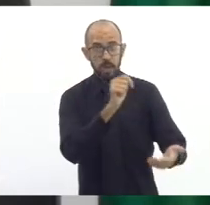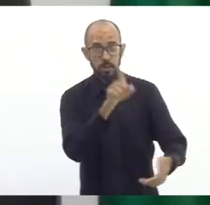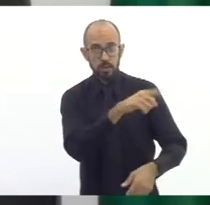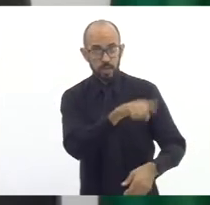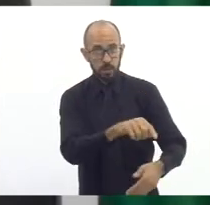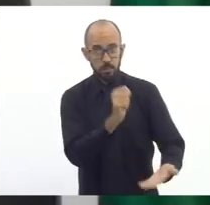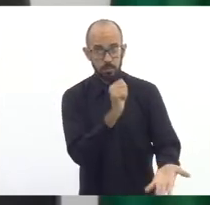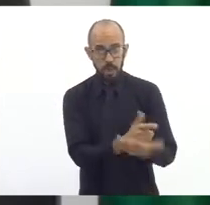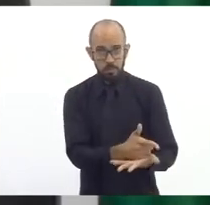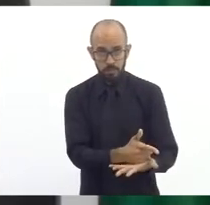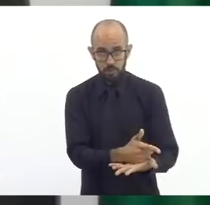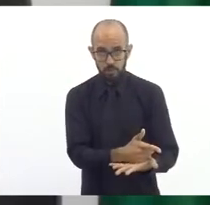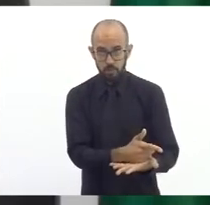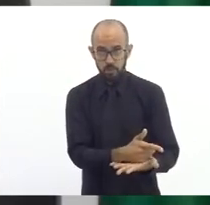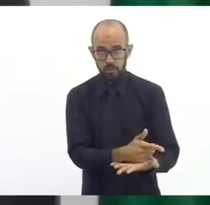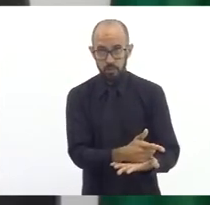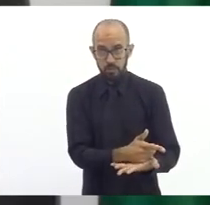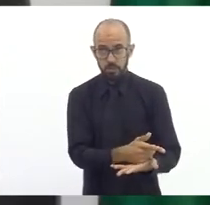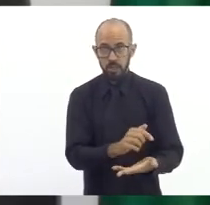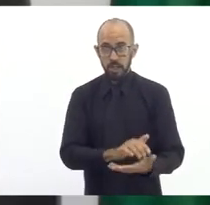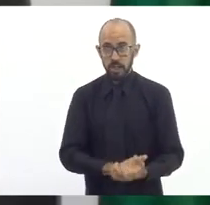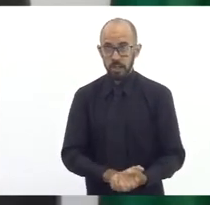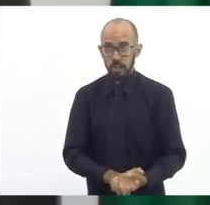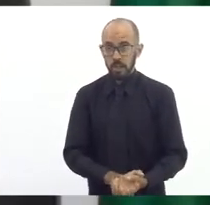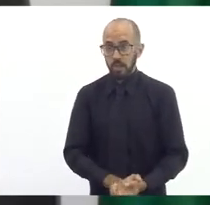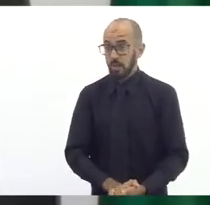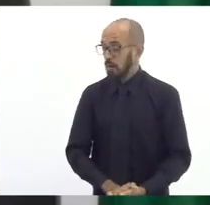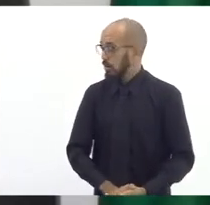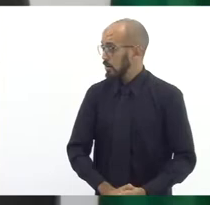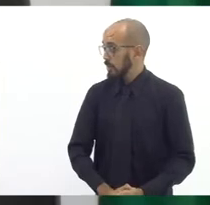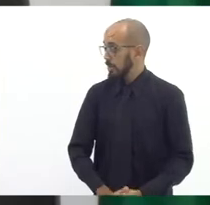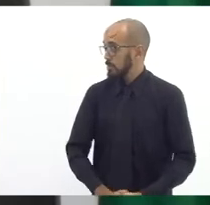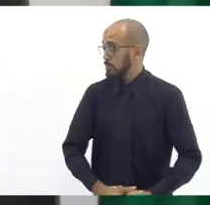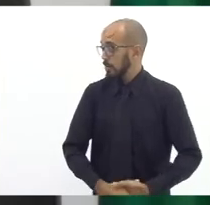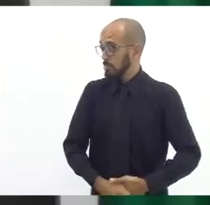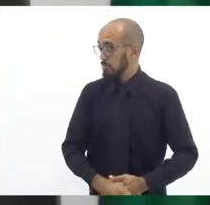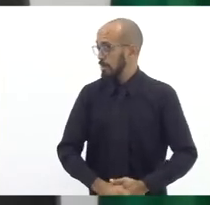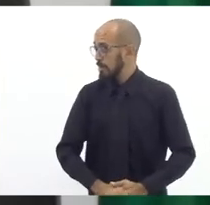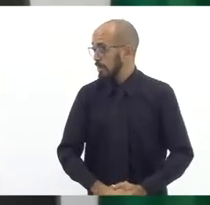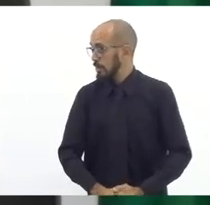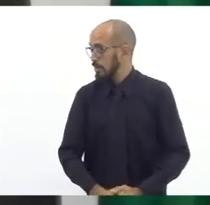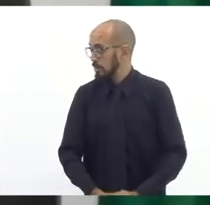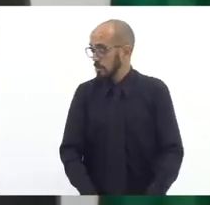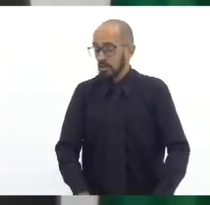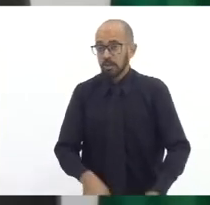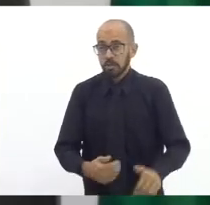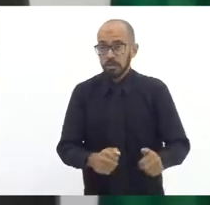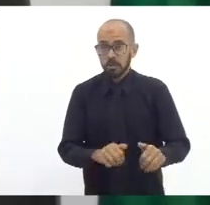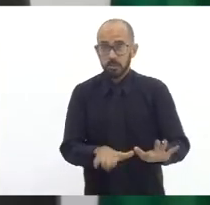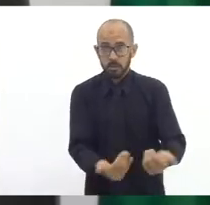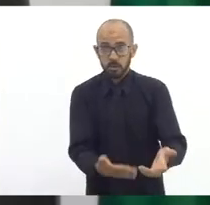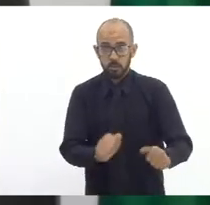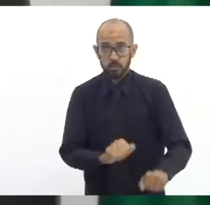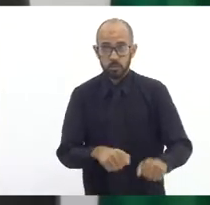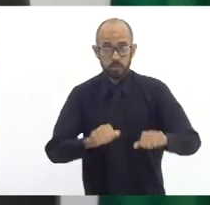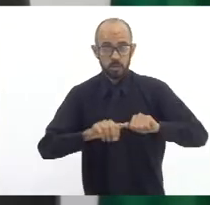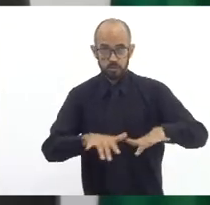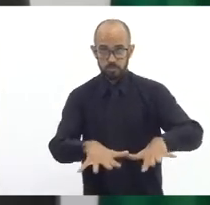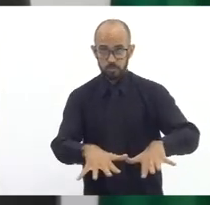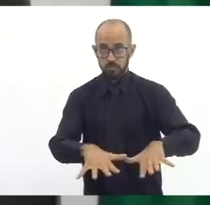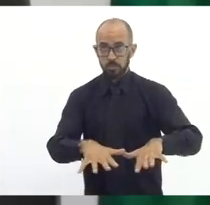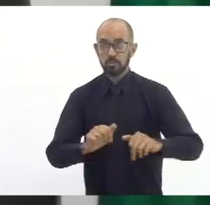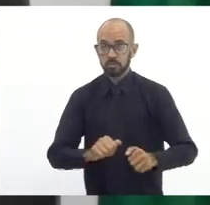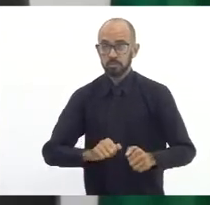de multa? É a calamidade. Em 2017 não tinha calamidade. Então não pode ser usado esse